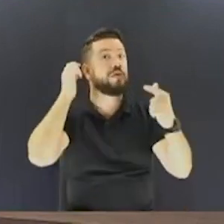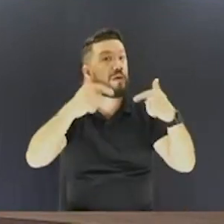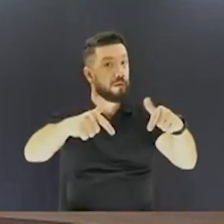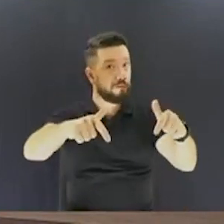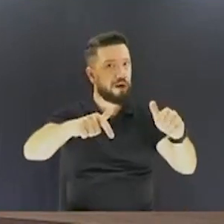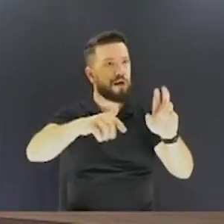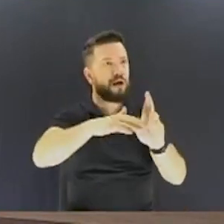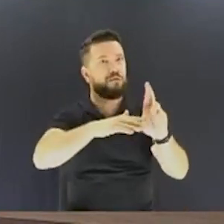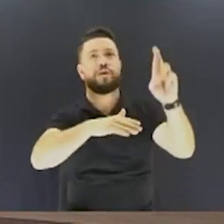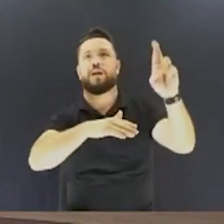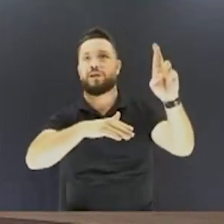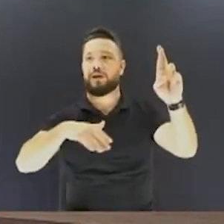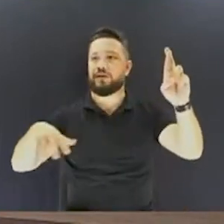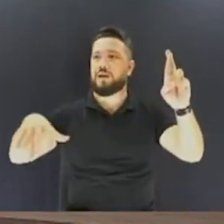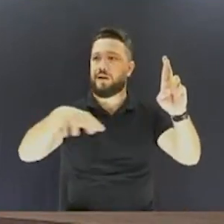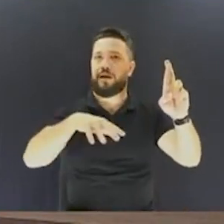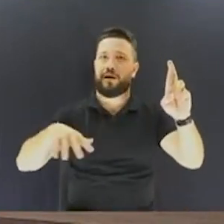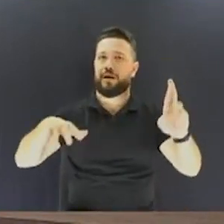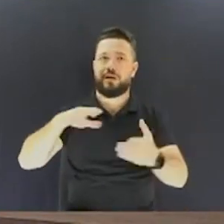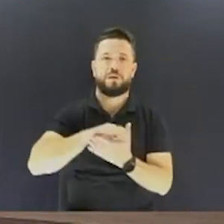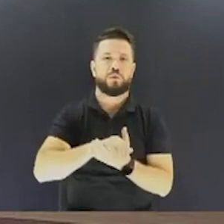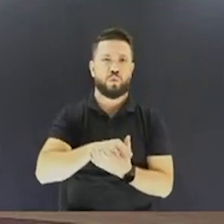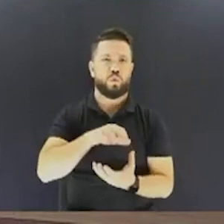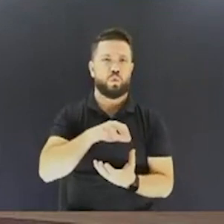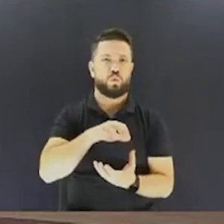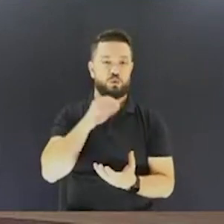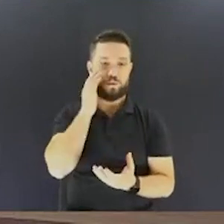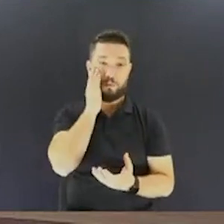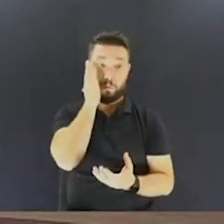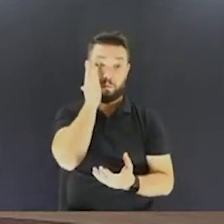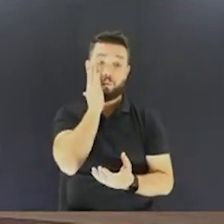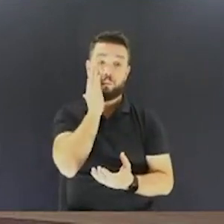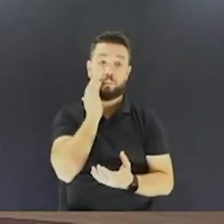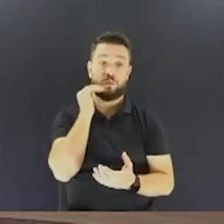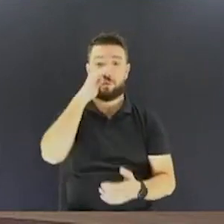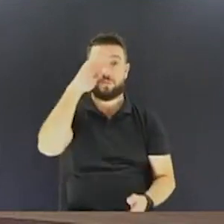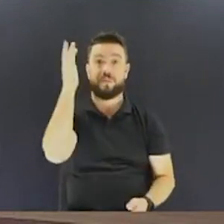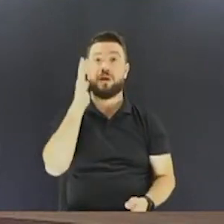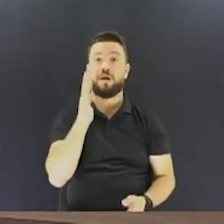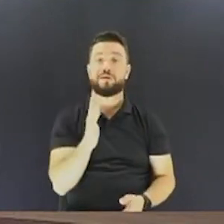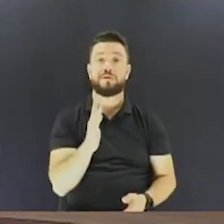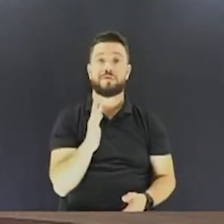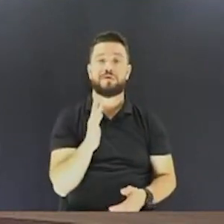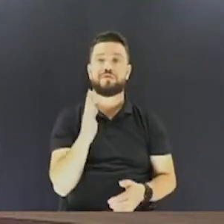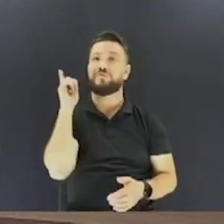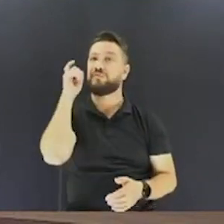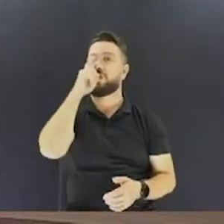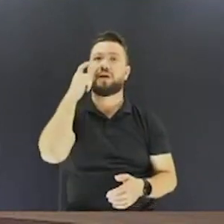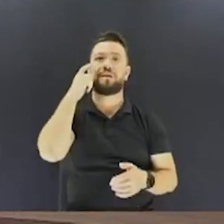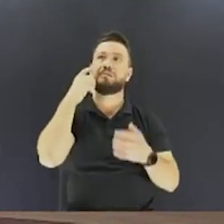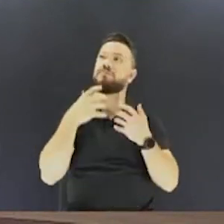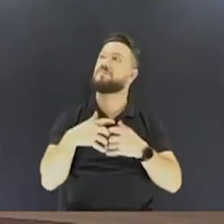idoso, no Brasil, a gente sempre pensa no presente, mas no Brasil nós temos dificuldade de olhar o futuro, e todos nós, assim espero eu,